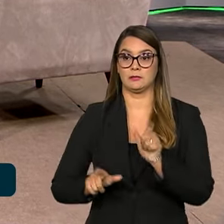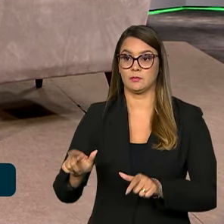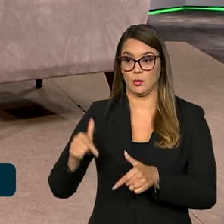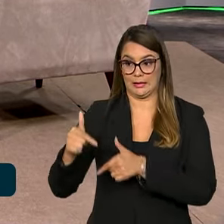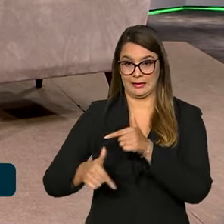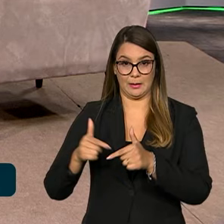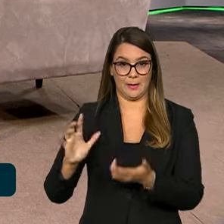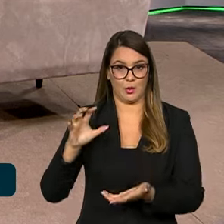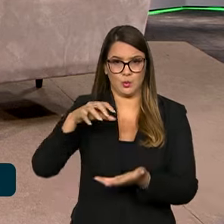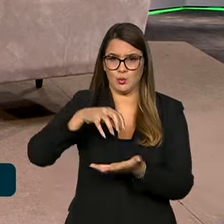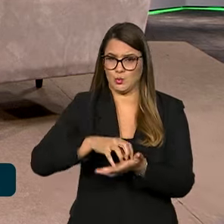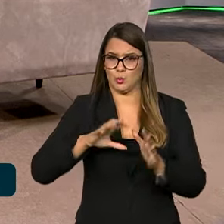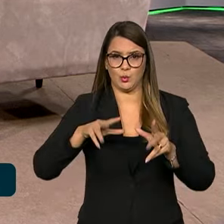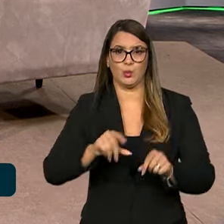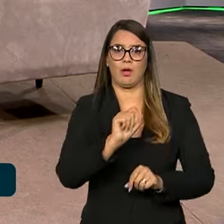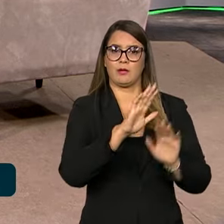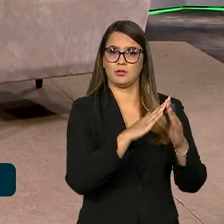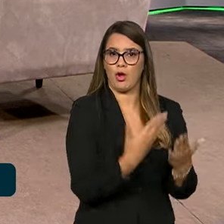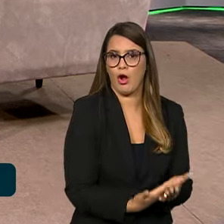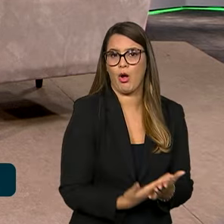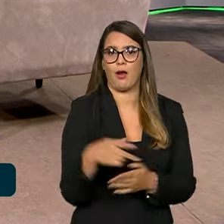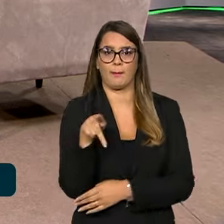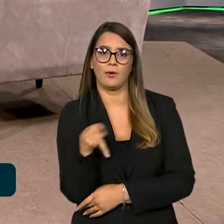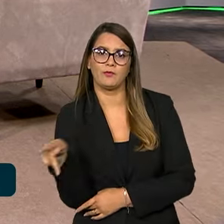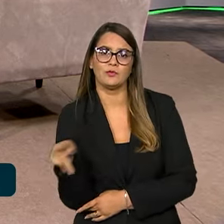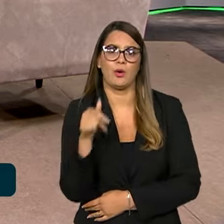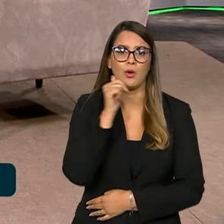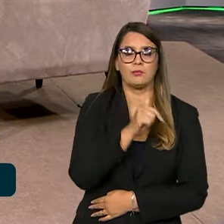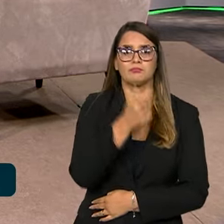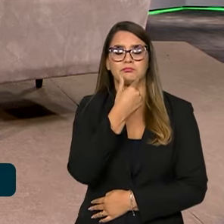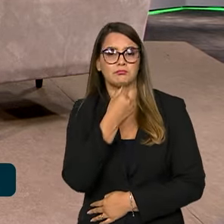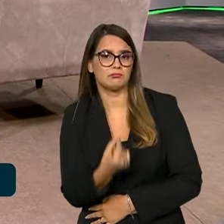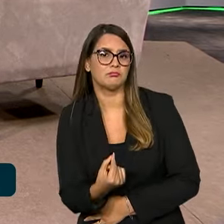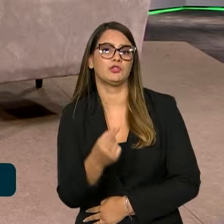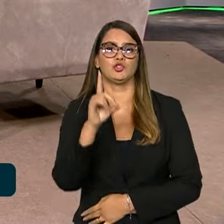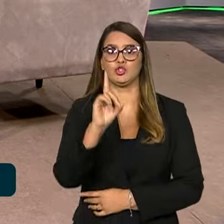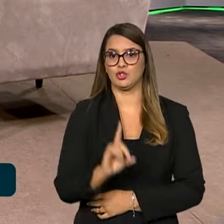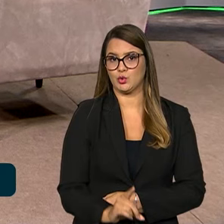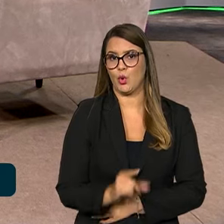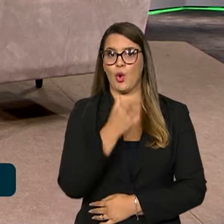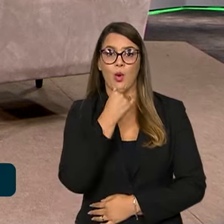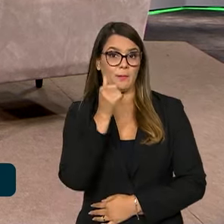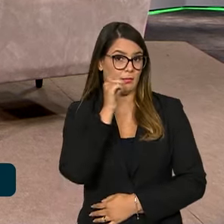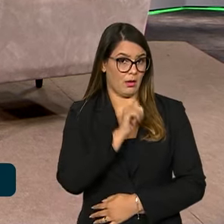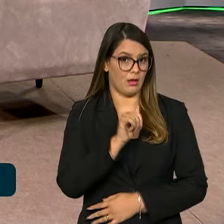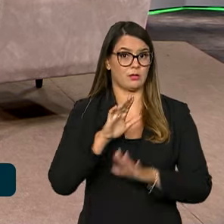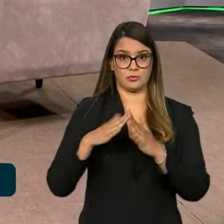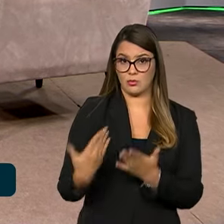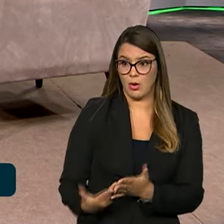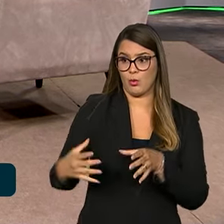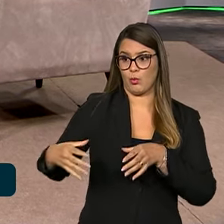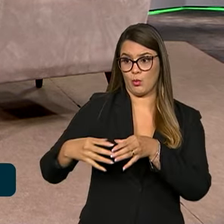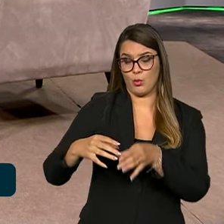no centro de tudo que é a escola os professores as professoras diretoras e diretoras de escola com suas